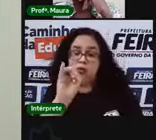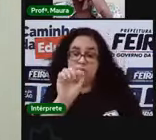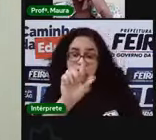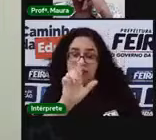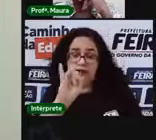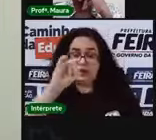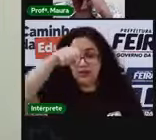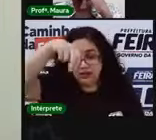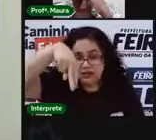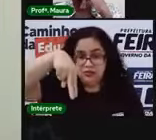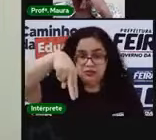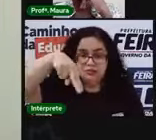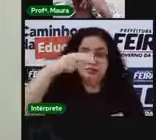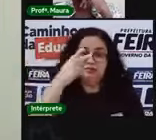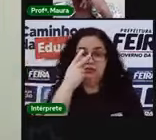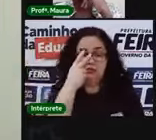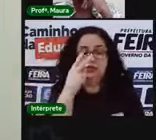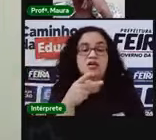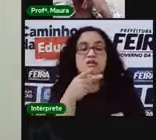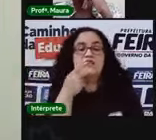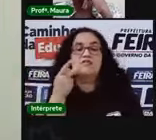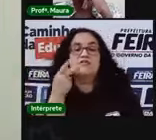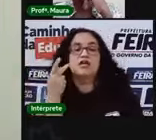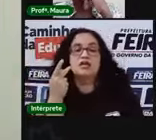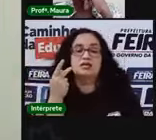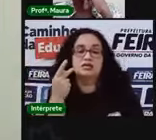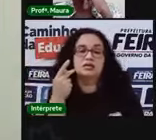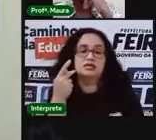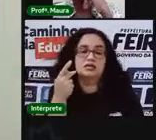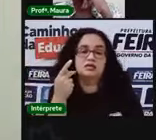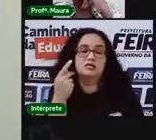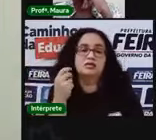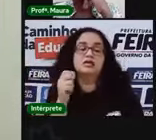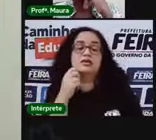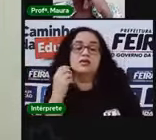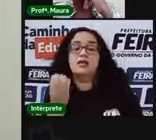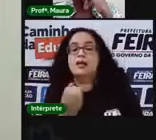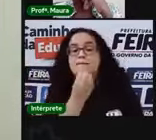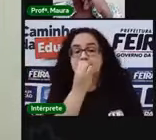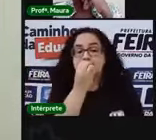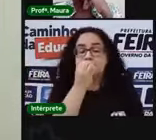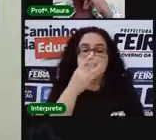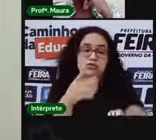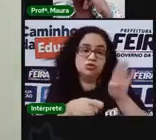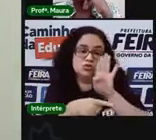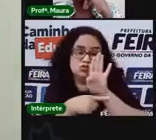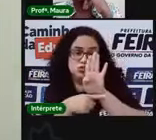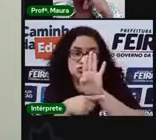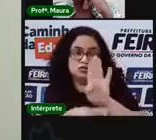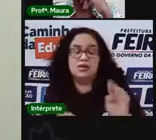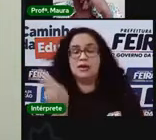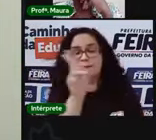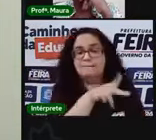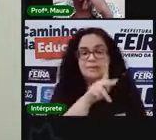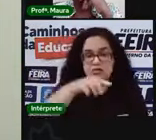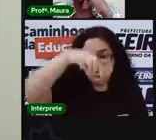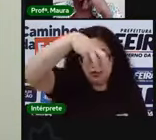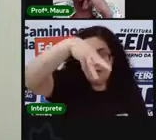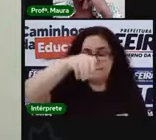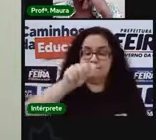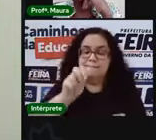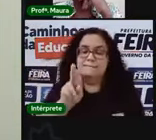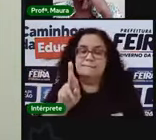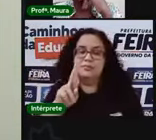dos Santos, disse o seguinte: excelentes contribuições a professora Maura e a